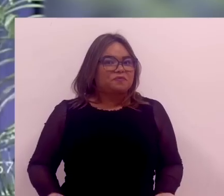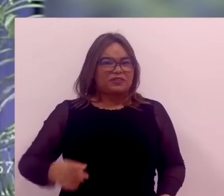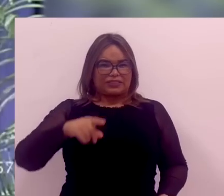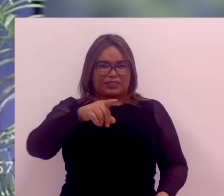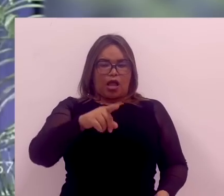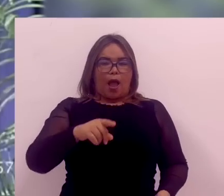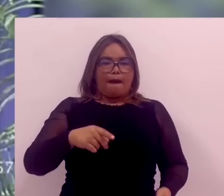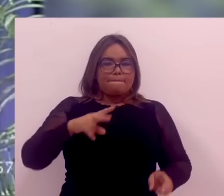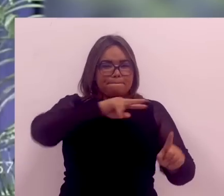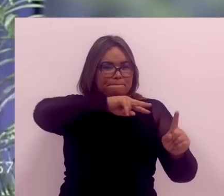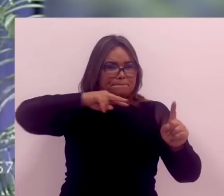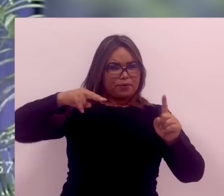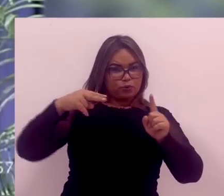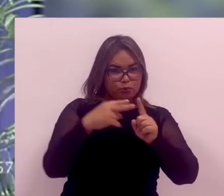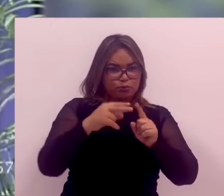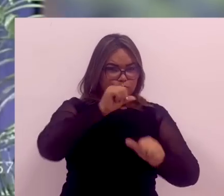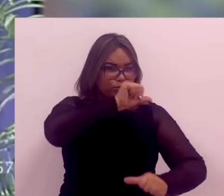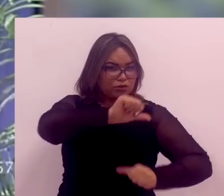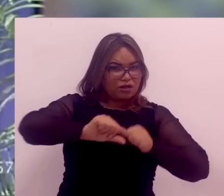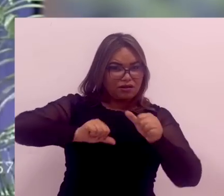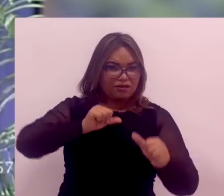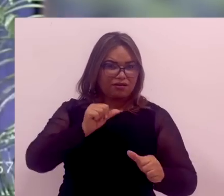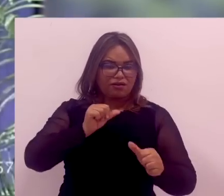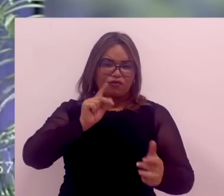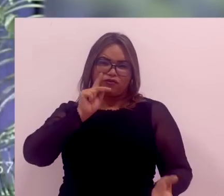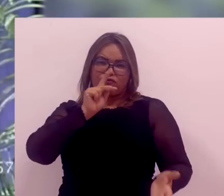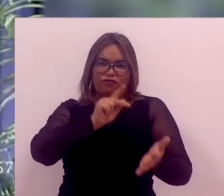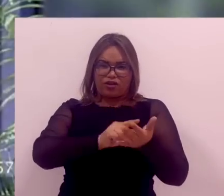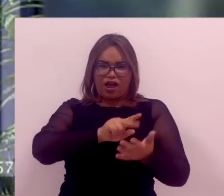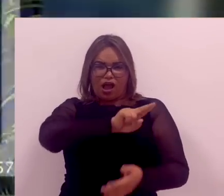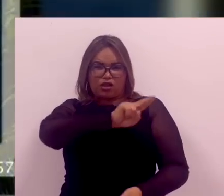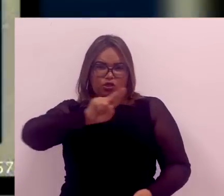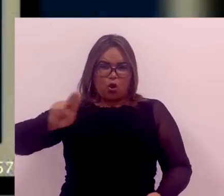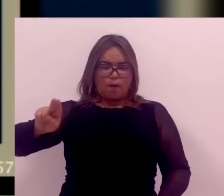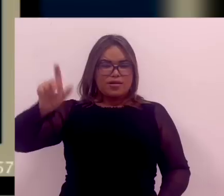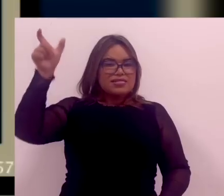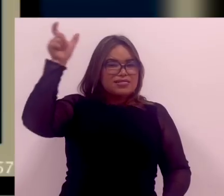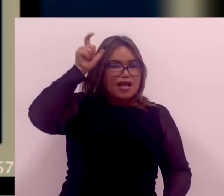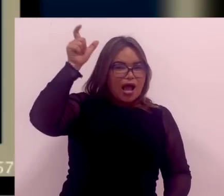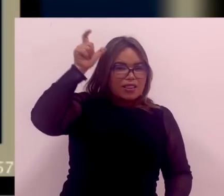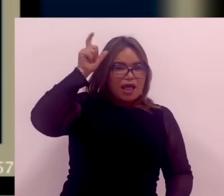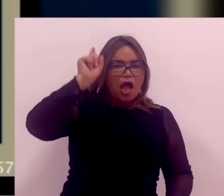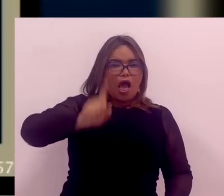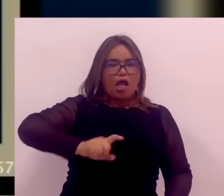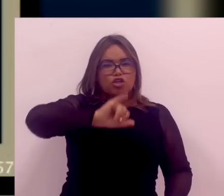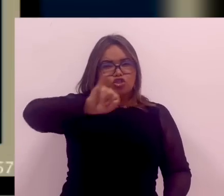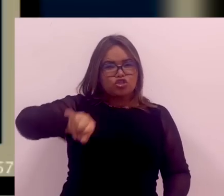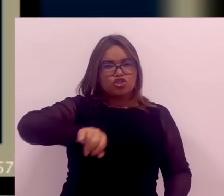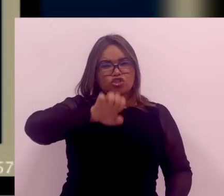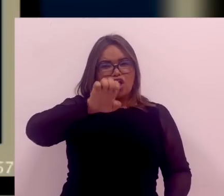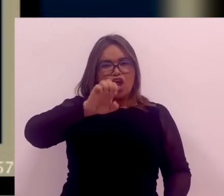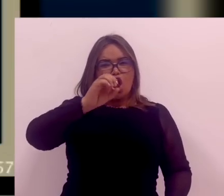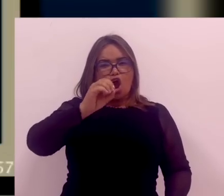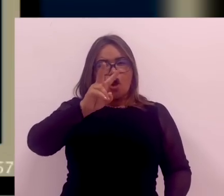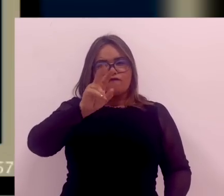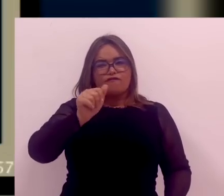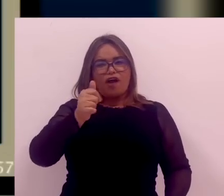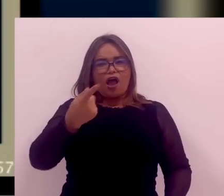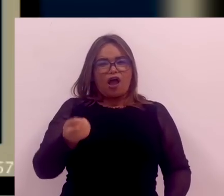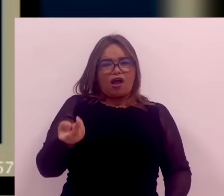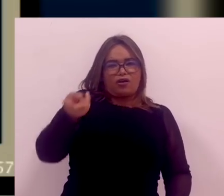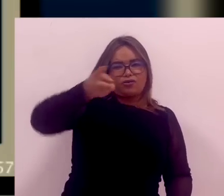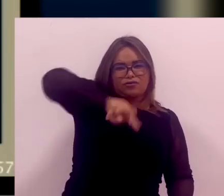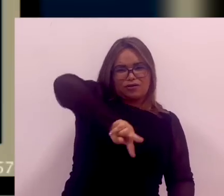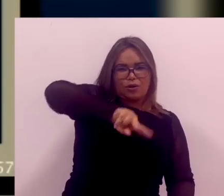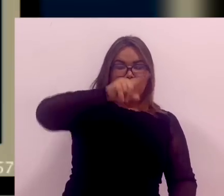do mundo, como você reagiria? Será que isso afetaria a sua percepção? O verdadeiro nome de Satanás, os cabalistas